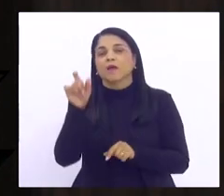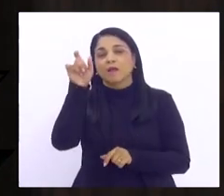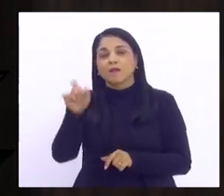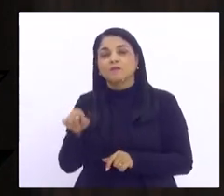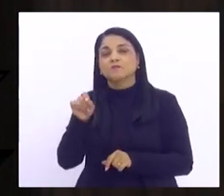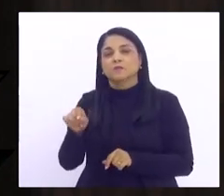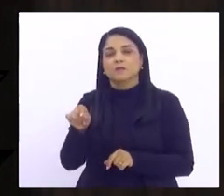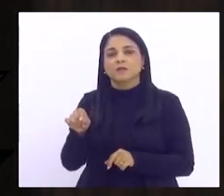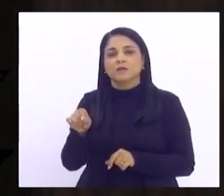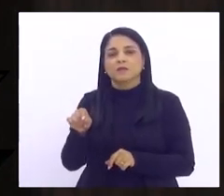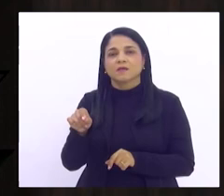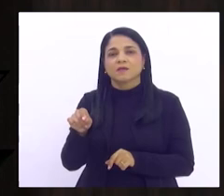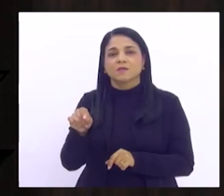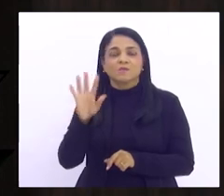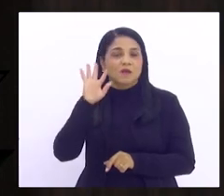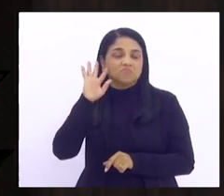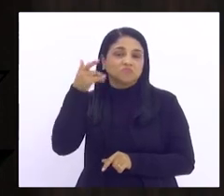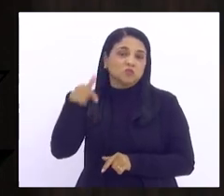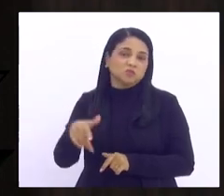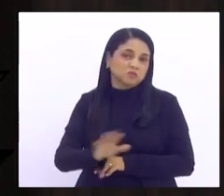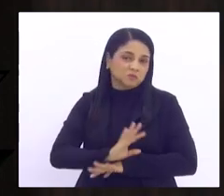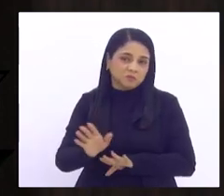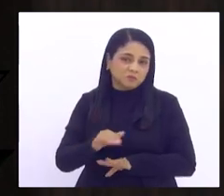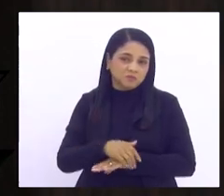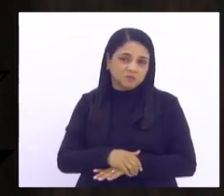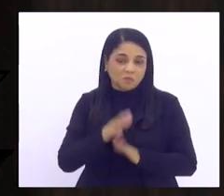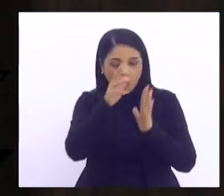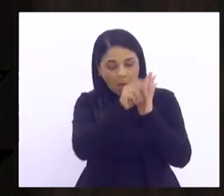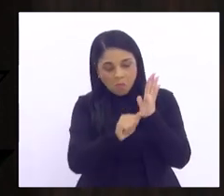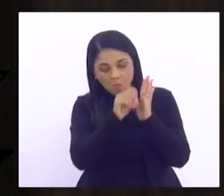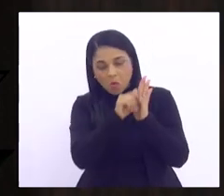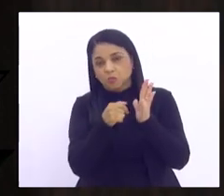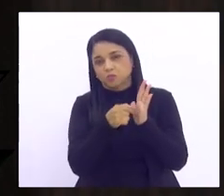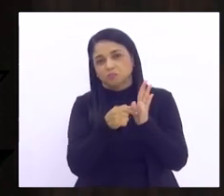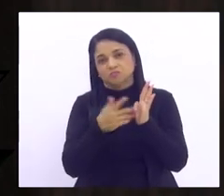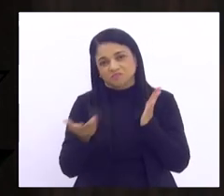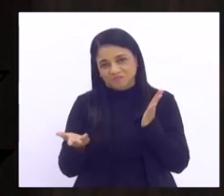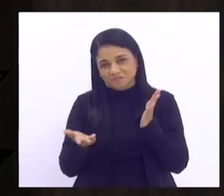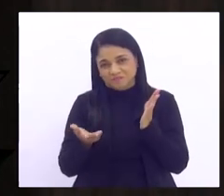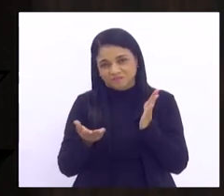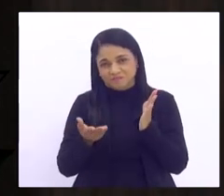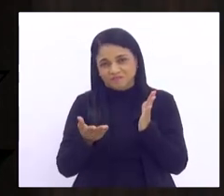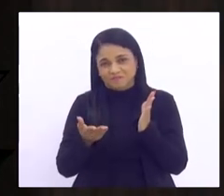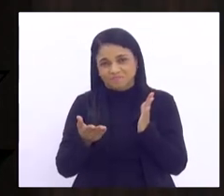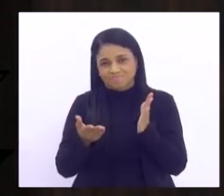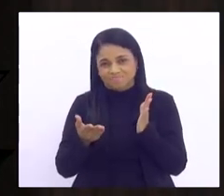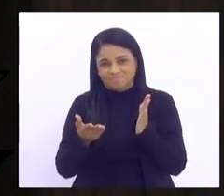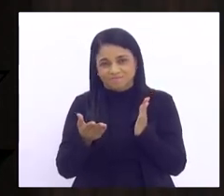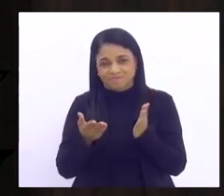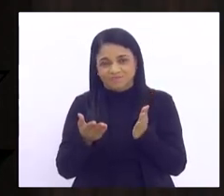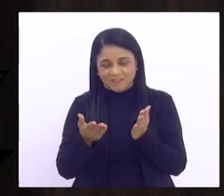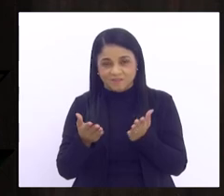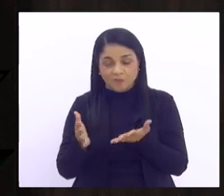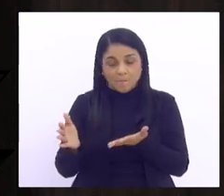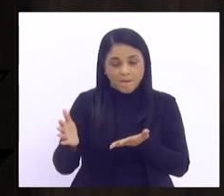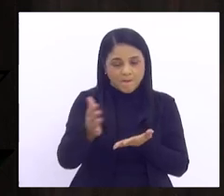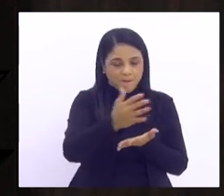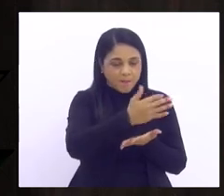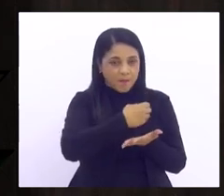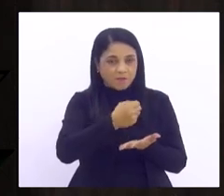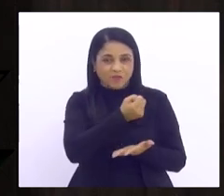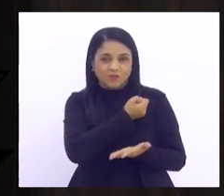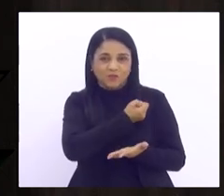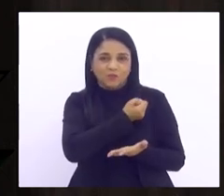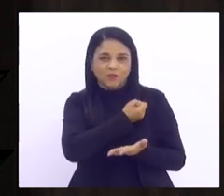entre aspas, uma pseudo-solução, levando para o aborto. Inflando os números, muitas vezes números